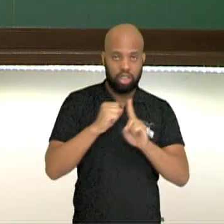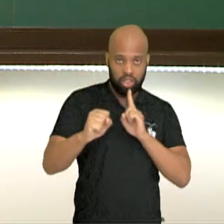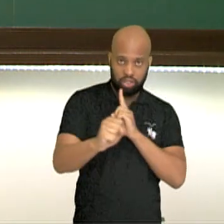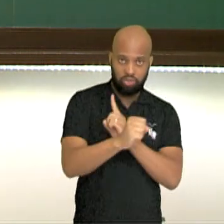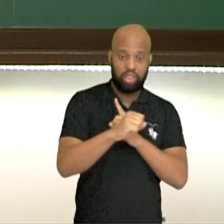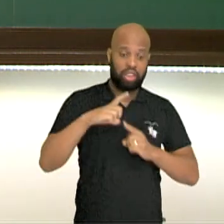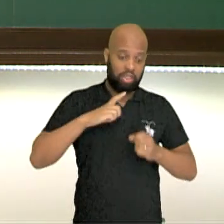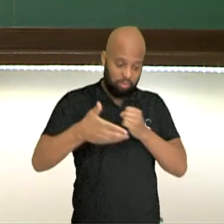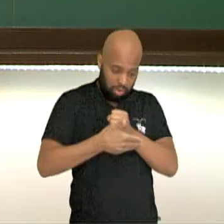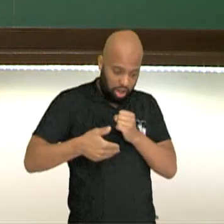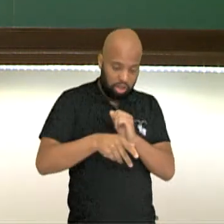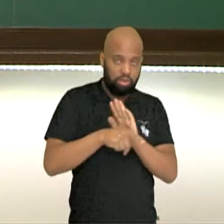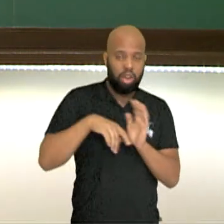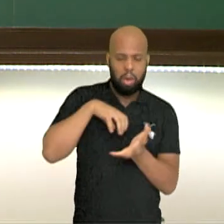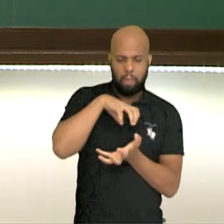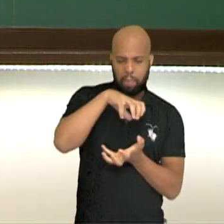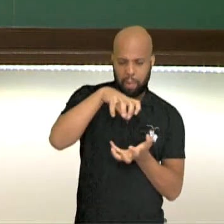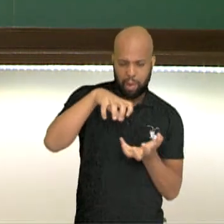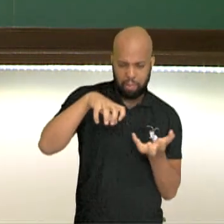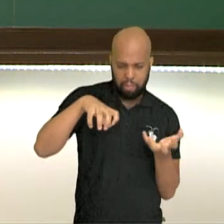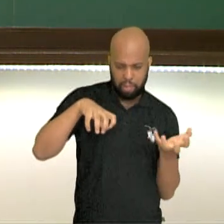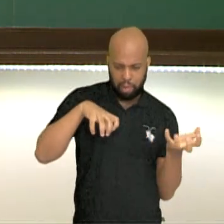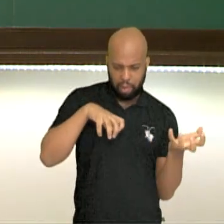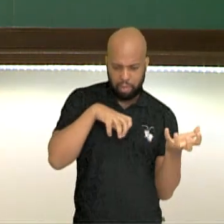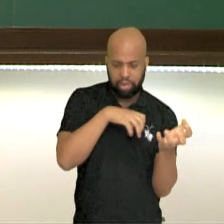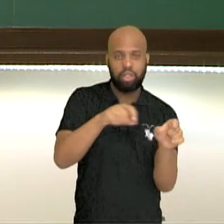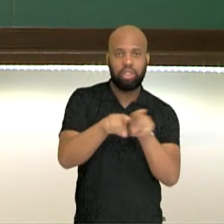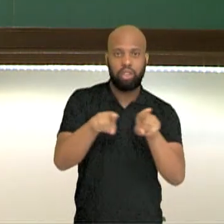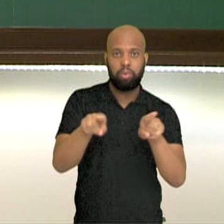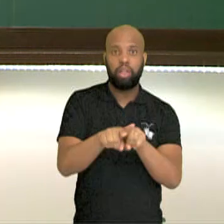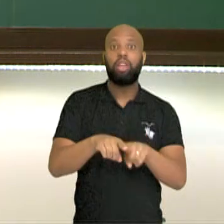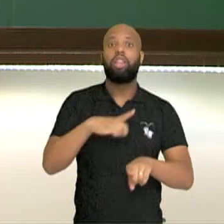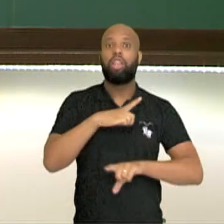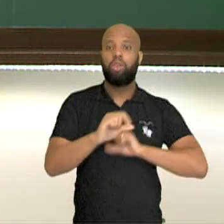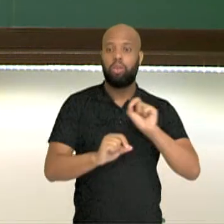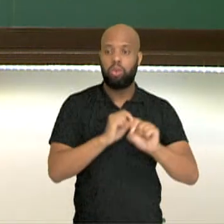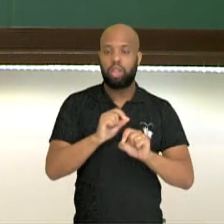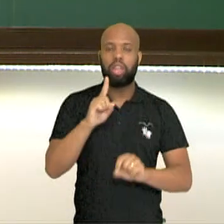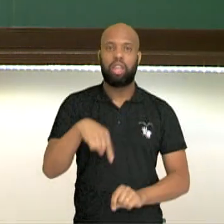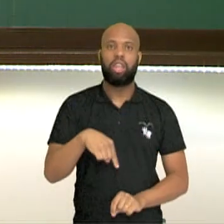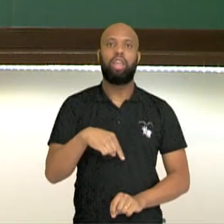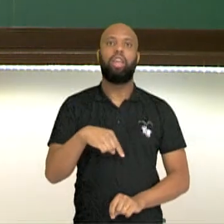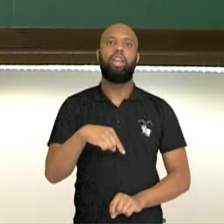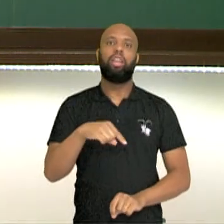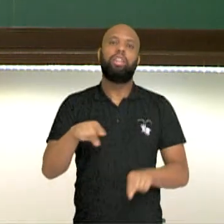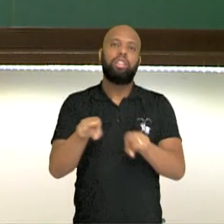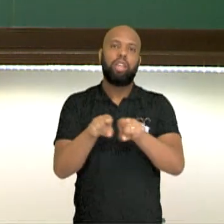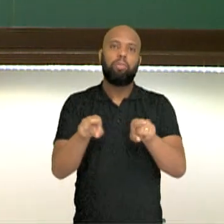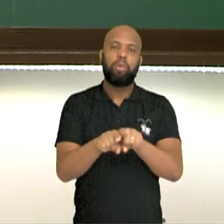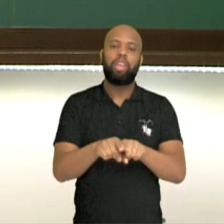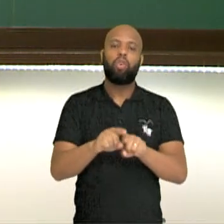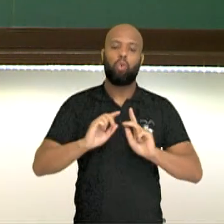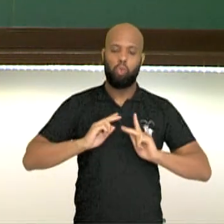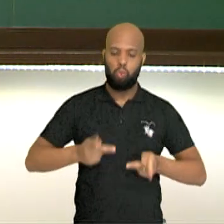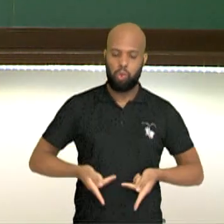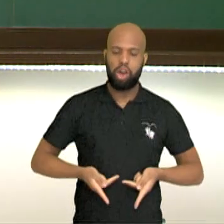também como base, e a ideia do antropocentrismo, o homem sendo mais o centro do mundo, a